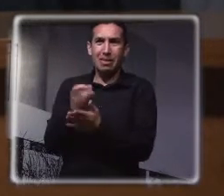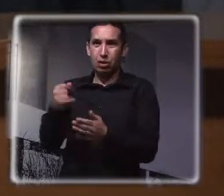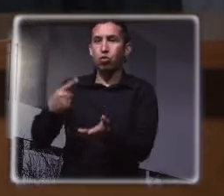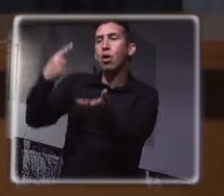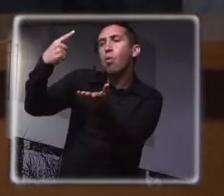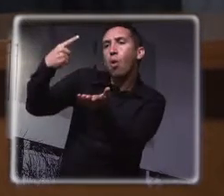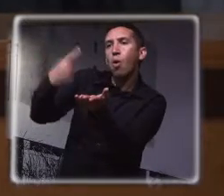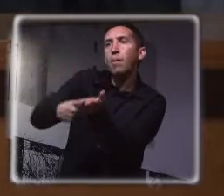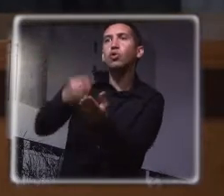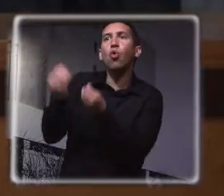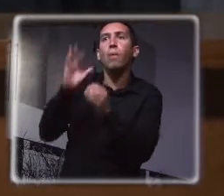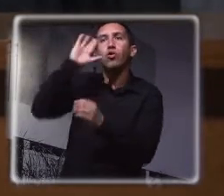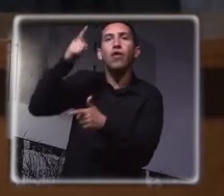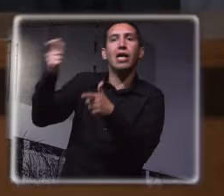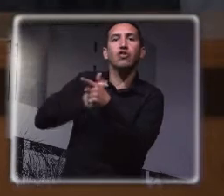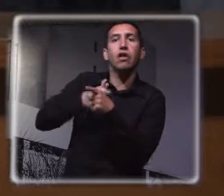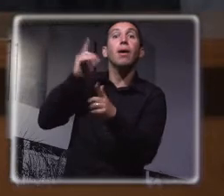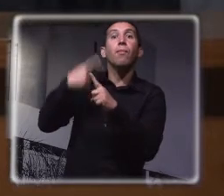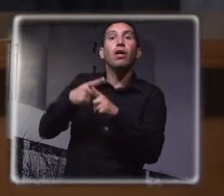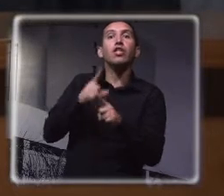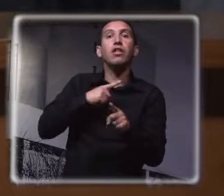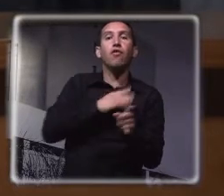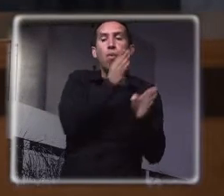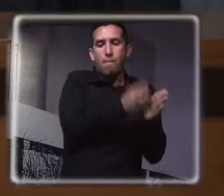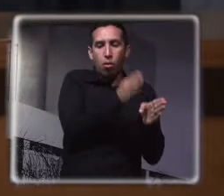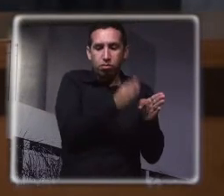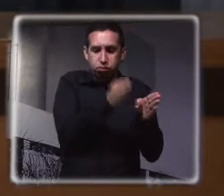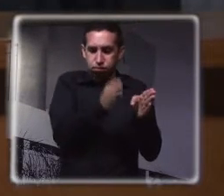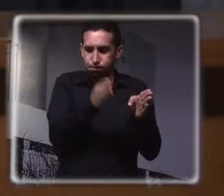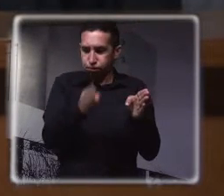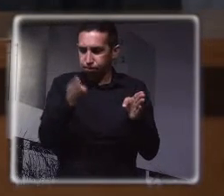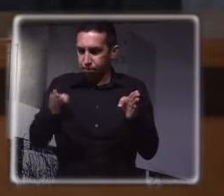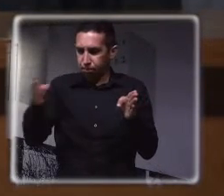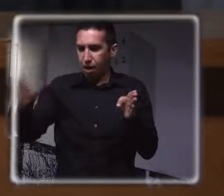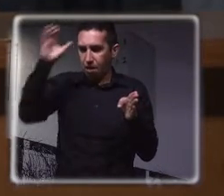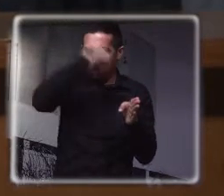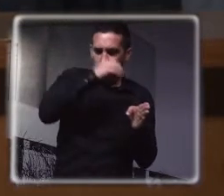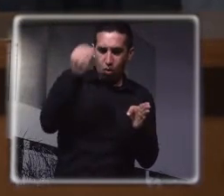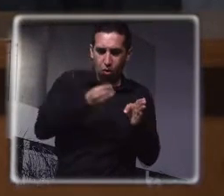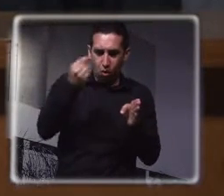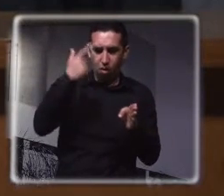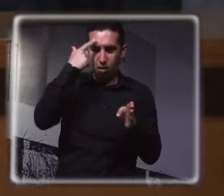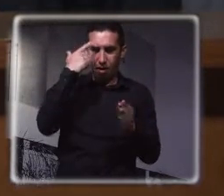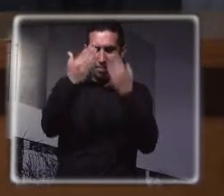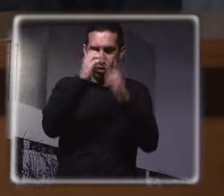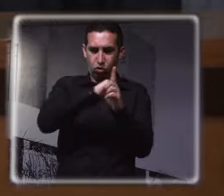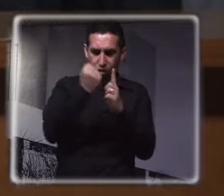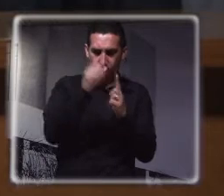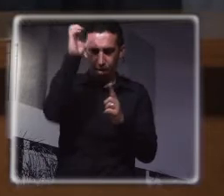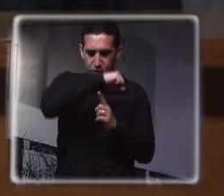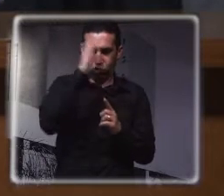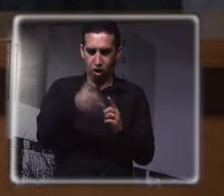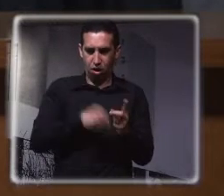sai satisfeito com o programa, porque ele passou por todo esse caminho. Ele aprendeu a trabalhar as questões psicossociais, ele